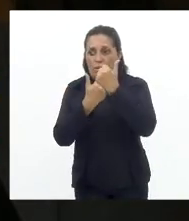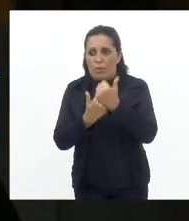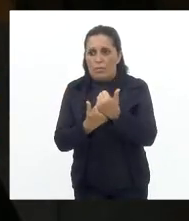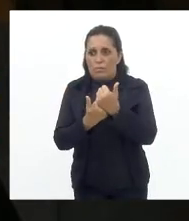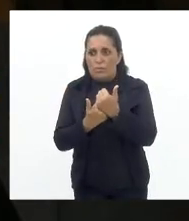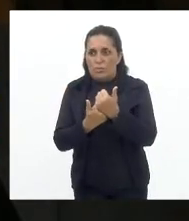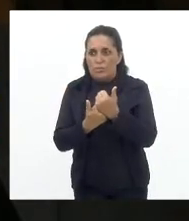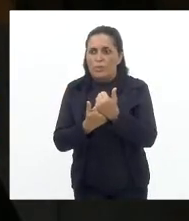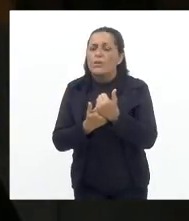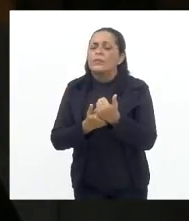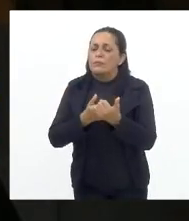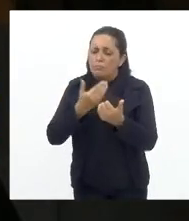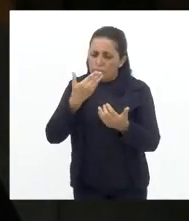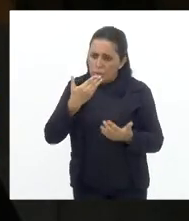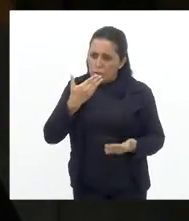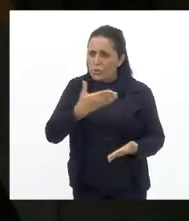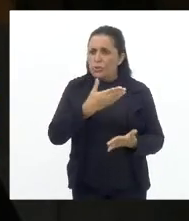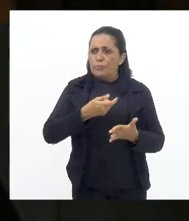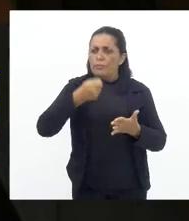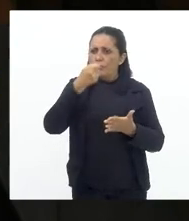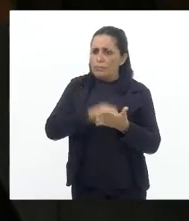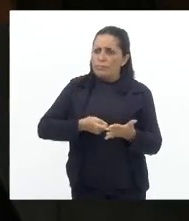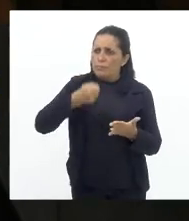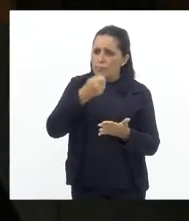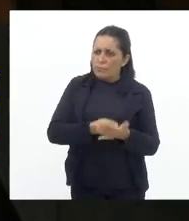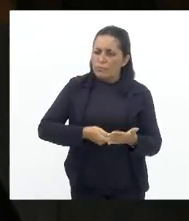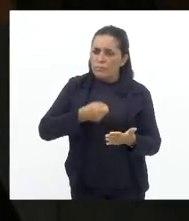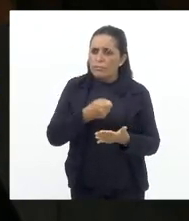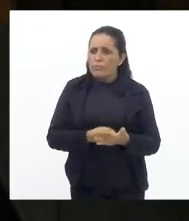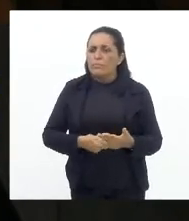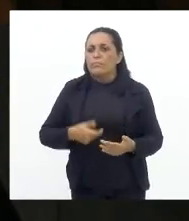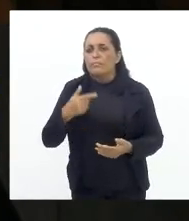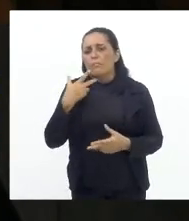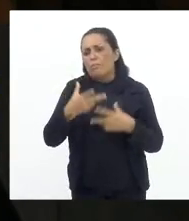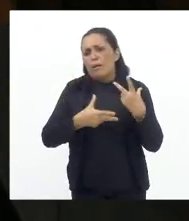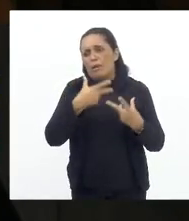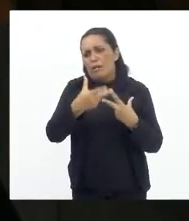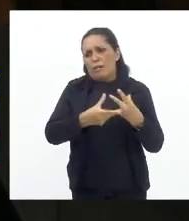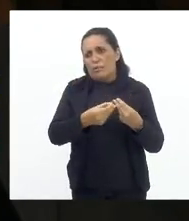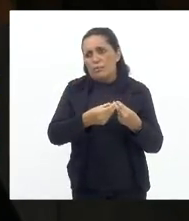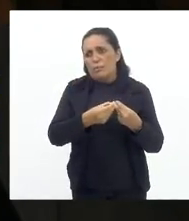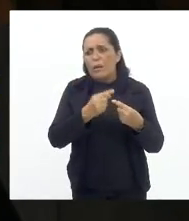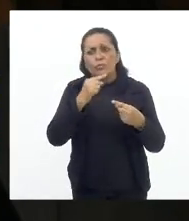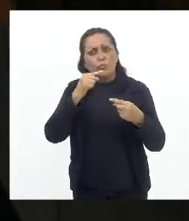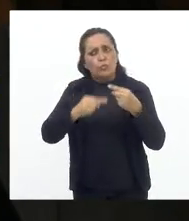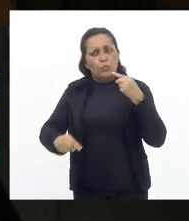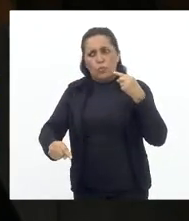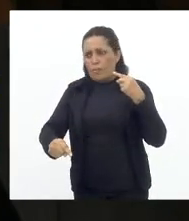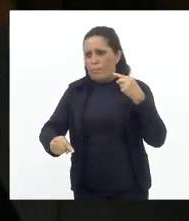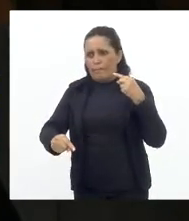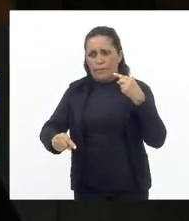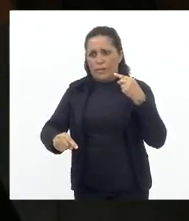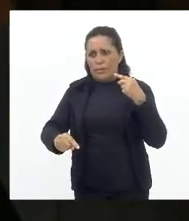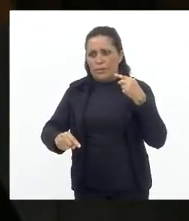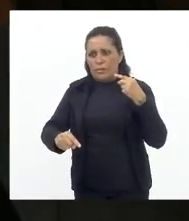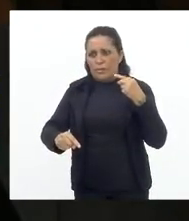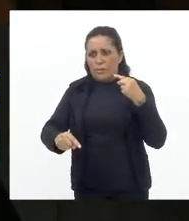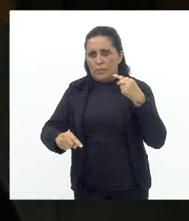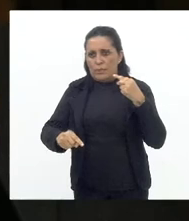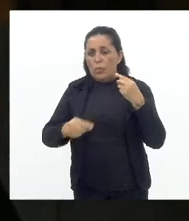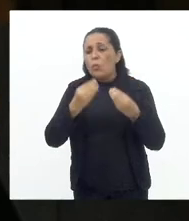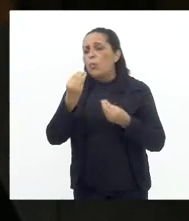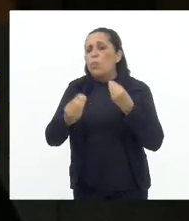pressionamos por essa conquista e ela conquista meritória o que não combina o que o que